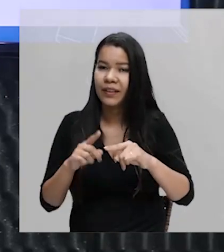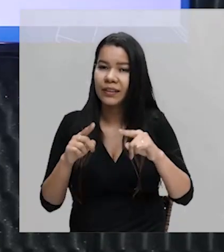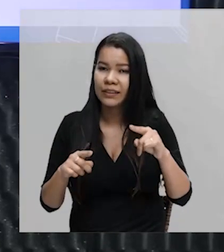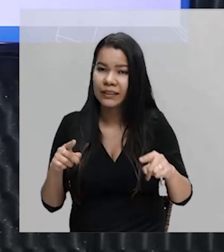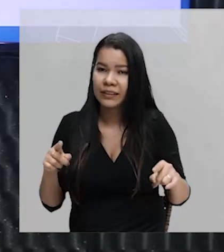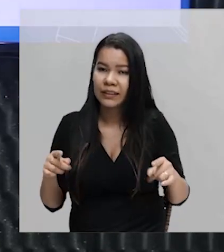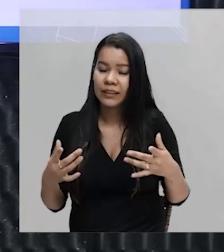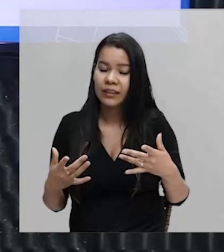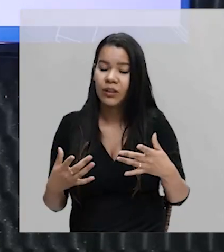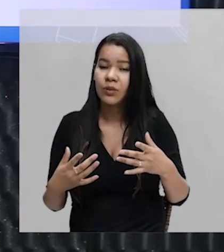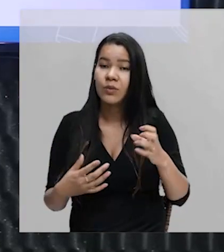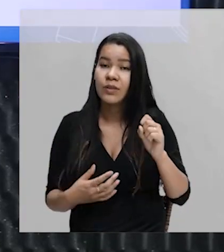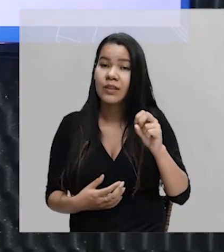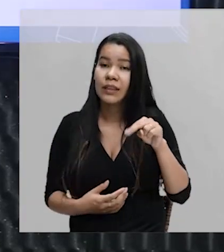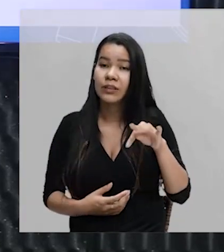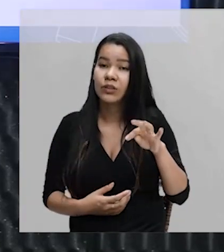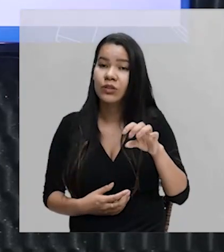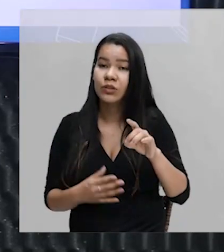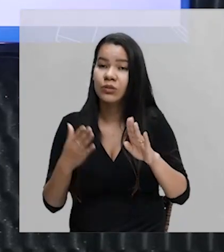sentido, né?